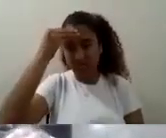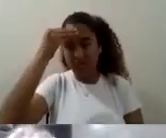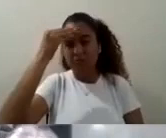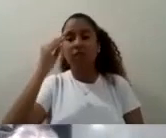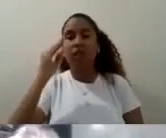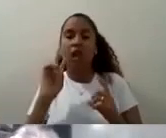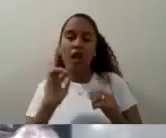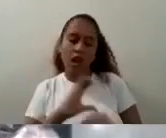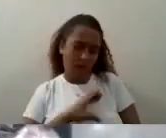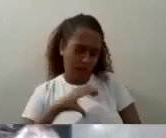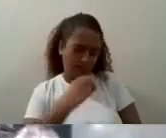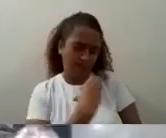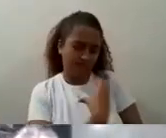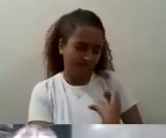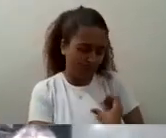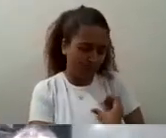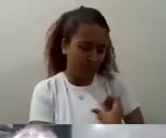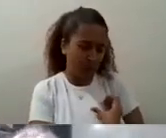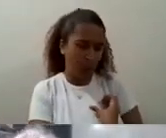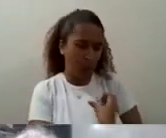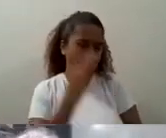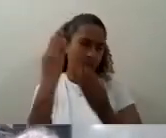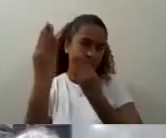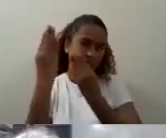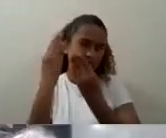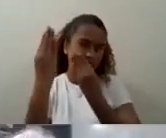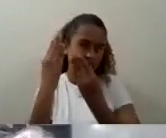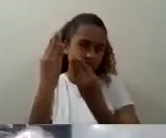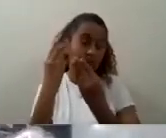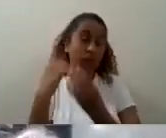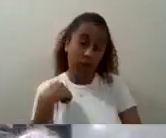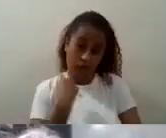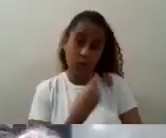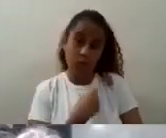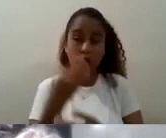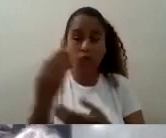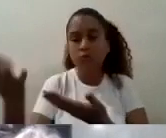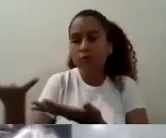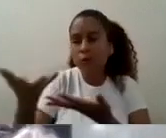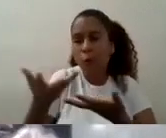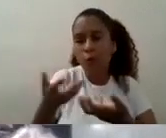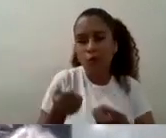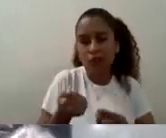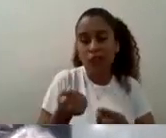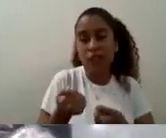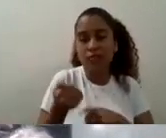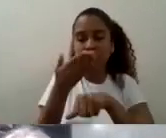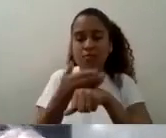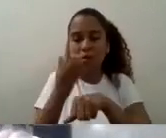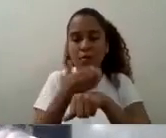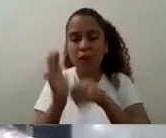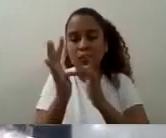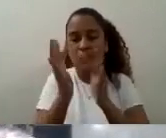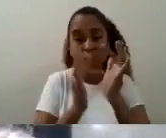e à autorreflexão. Então, nós queremos convidar para a prática de um Jesus que agrada a Deus, que